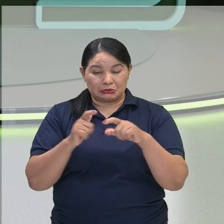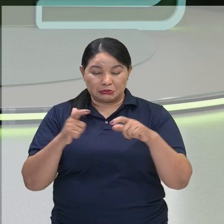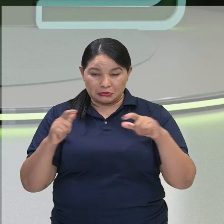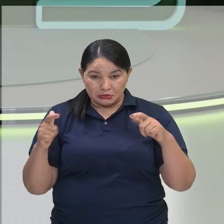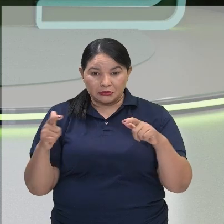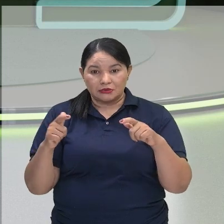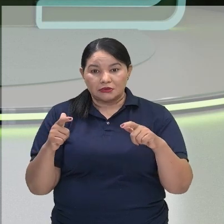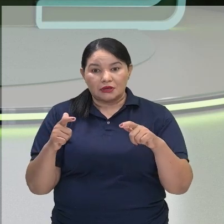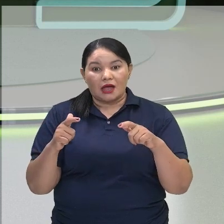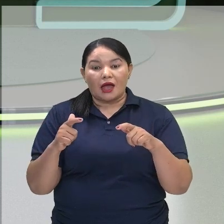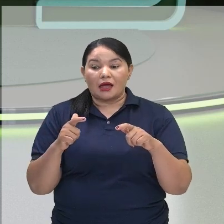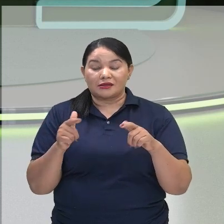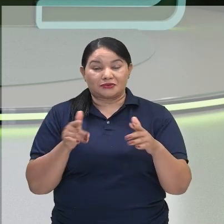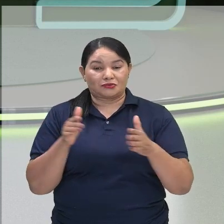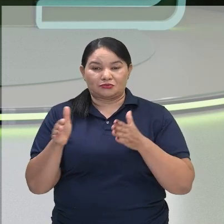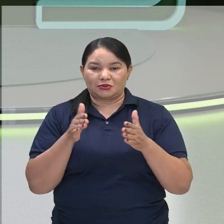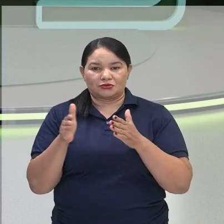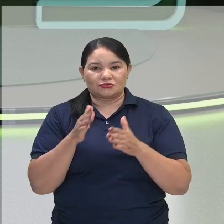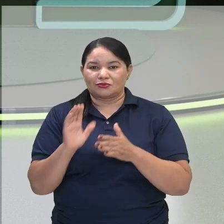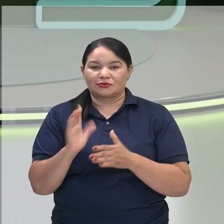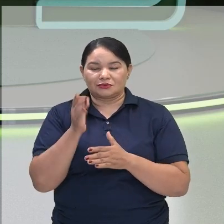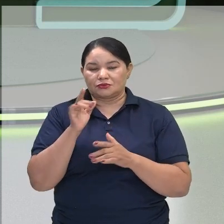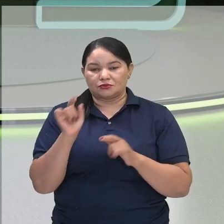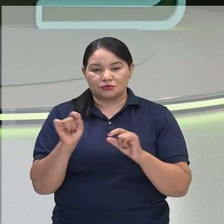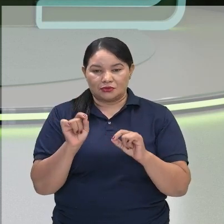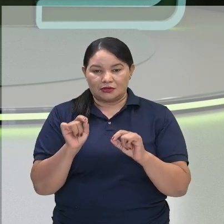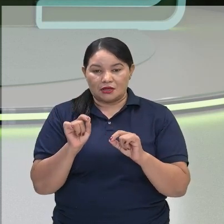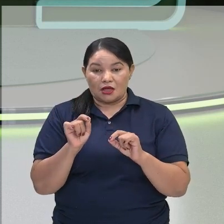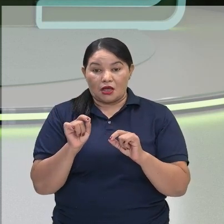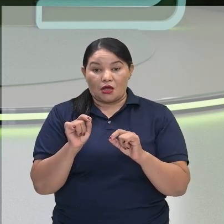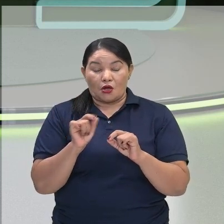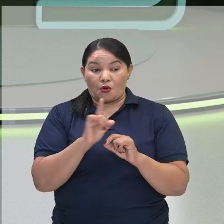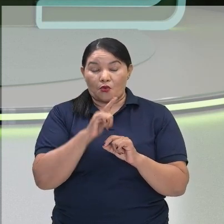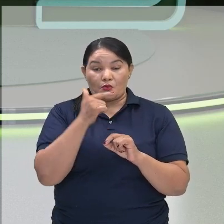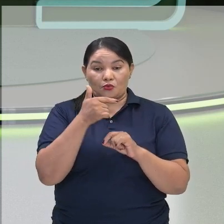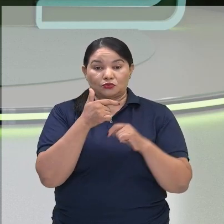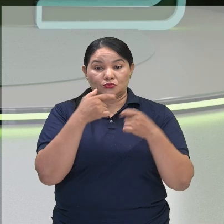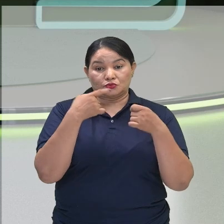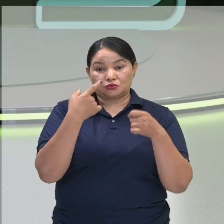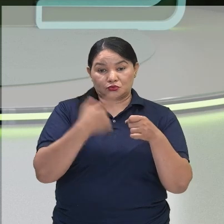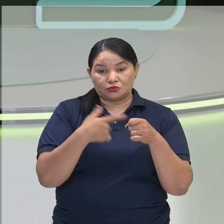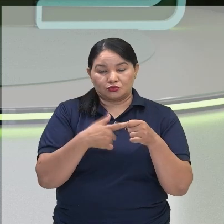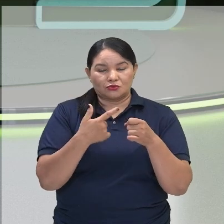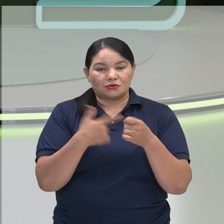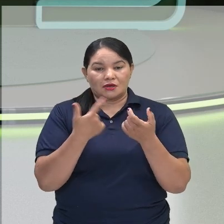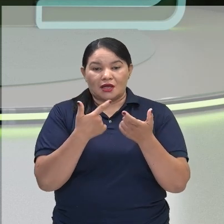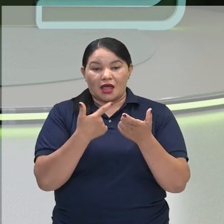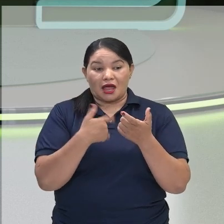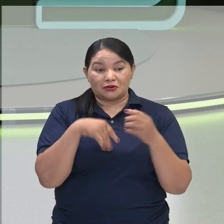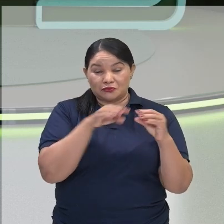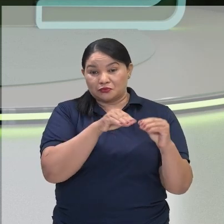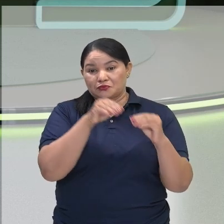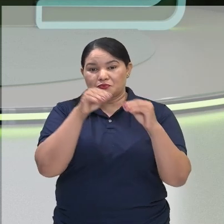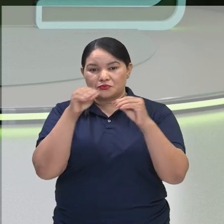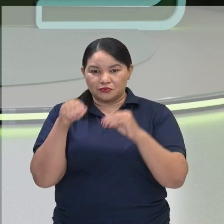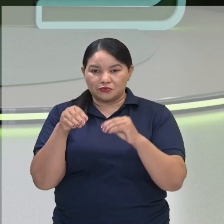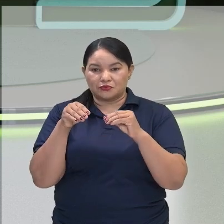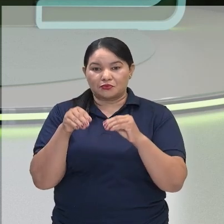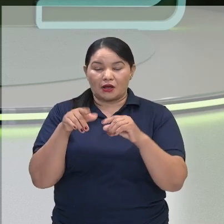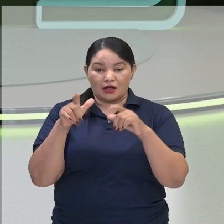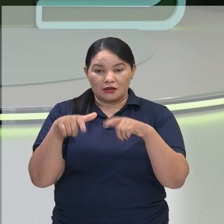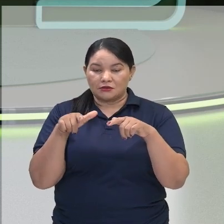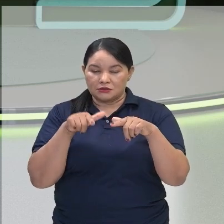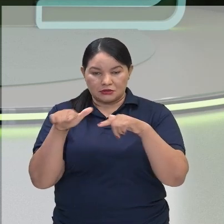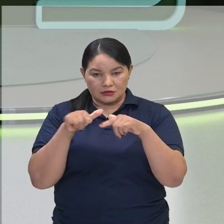aconteceu? Vários trabalhadores de outras áreas, de outras regiões do país, né, foram convocados, contratados